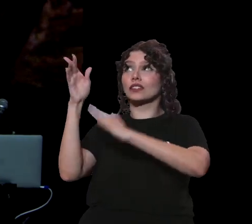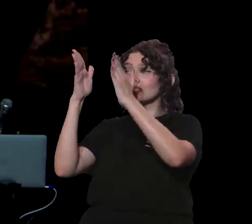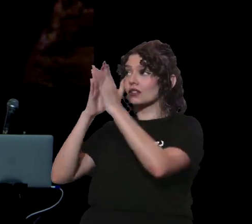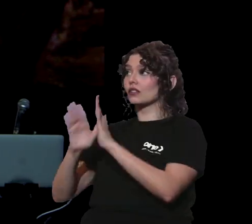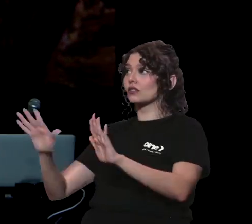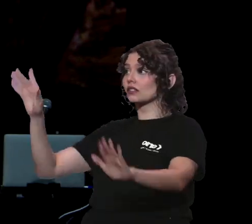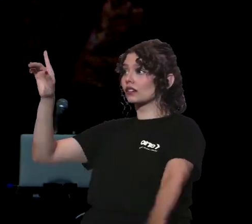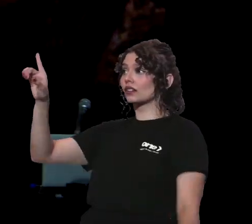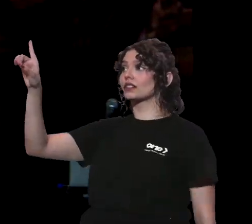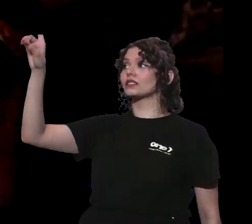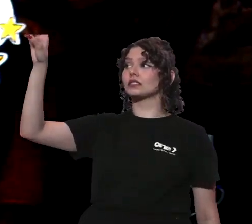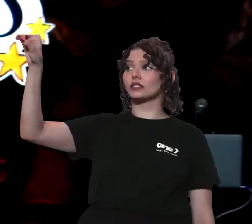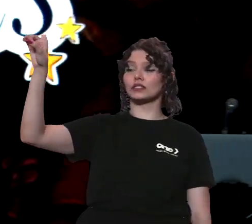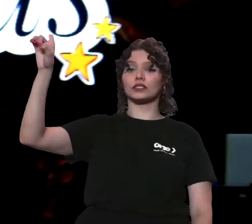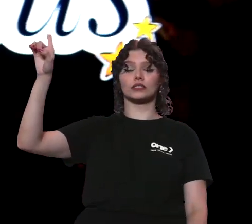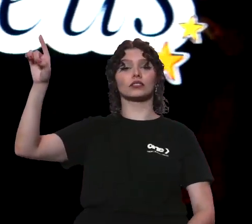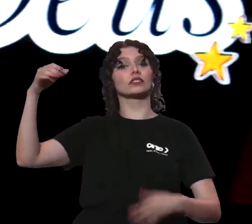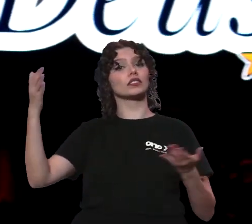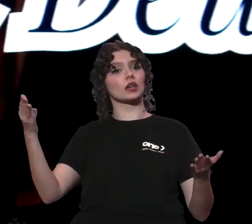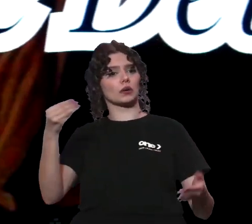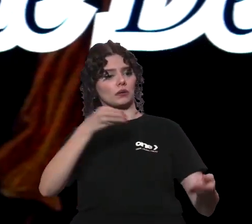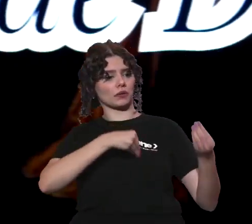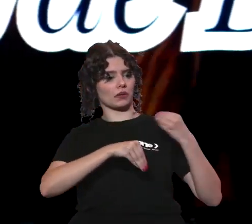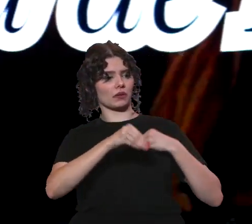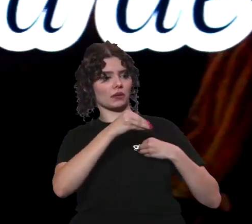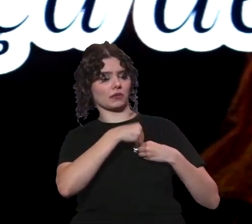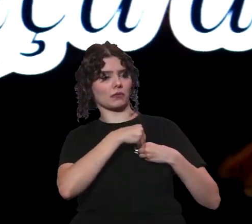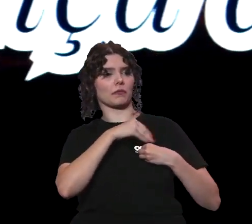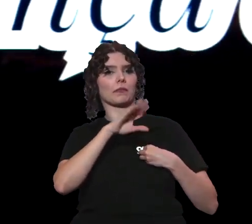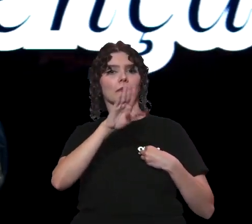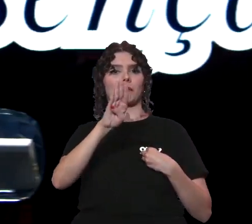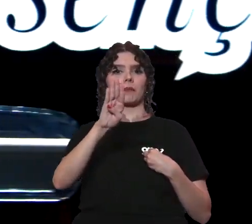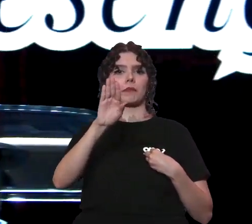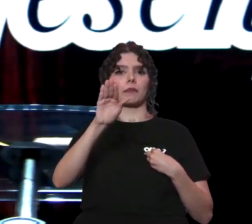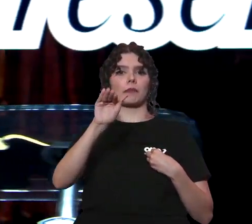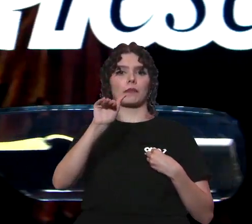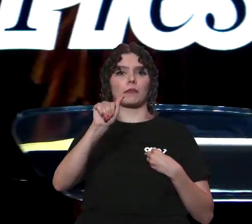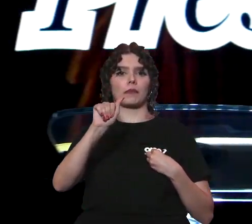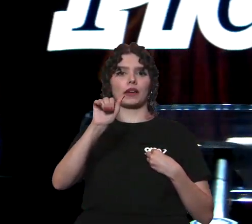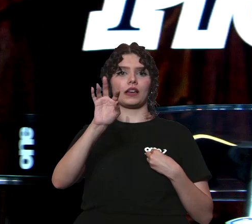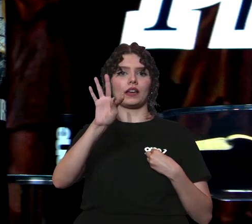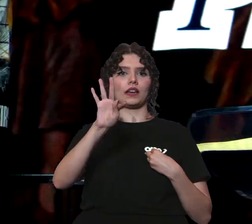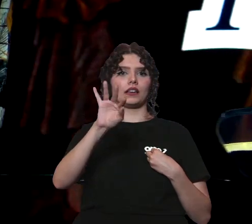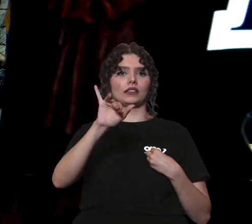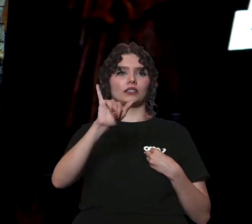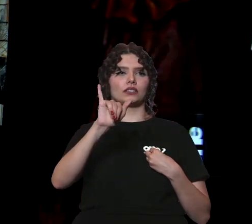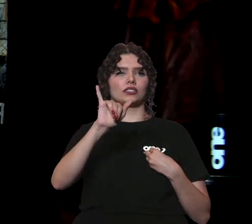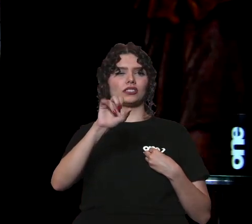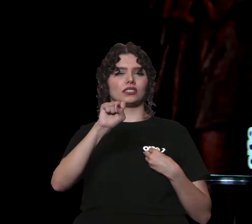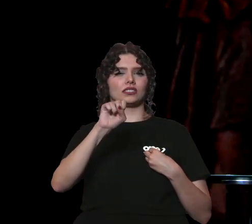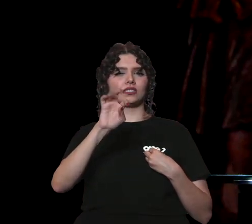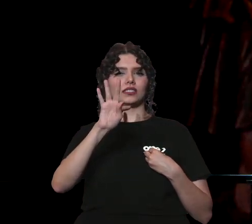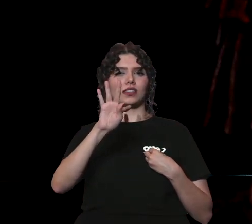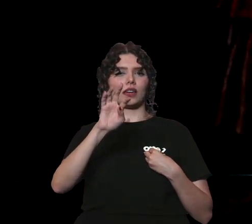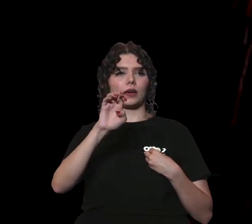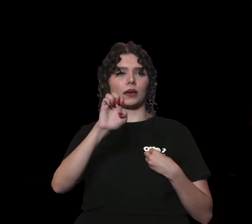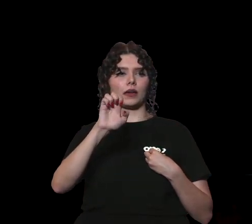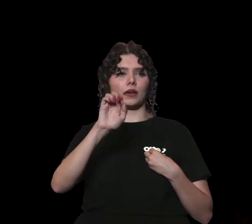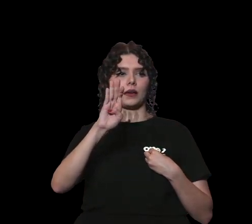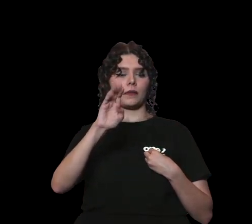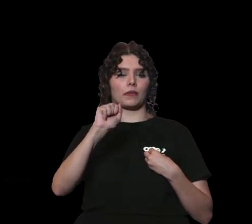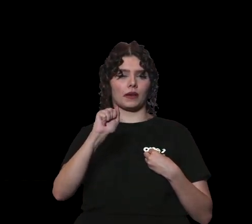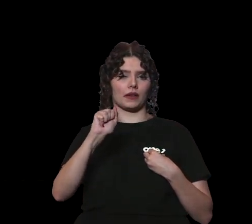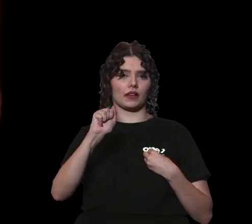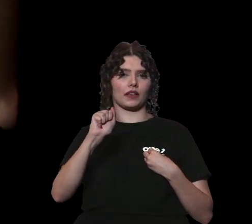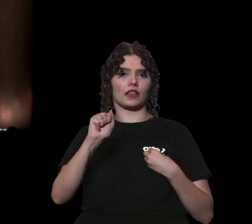Deus. Tanto que quando ele peca com Batseba, você que conhece a história, ele adulterou, ele foi e fez sexo